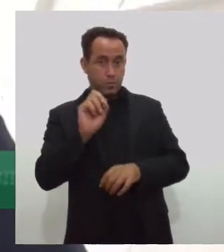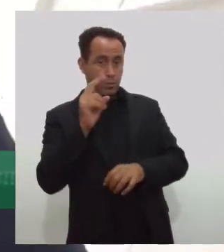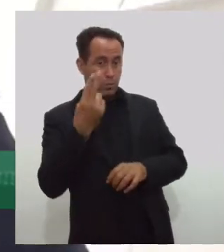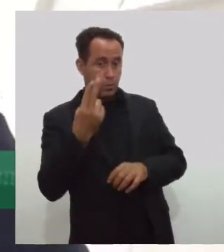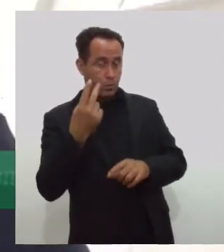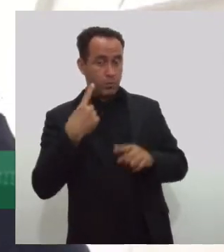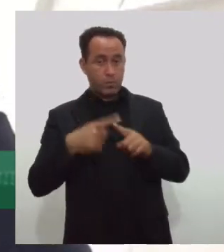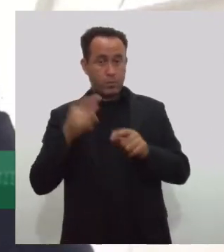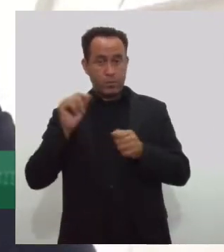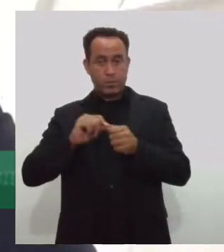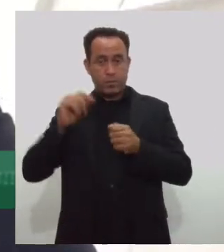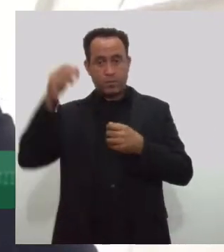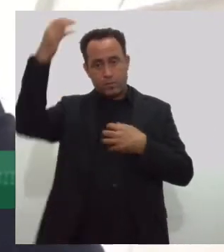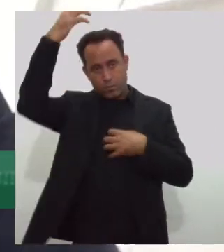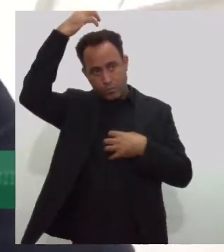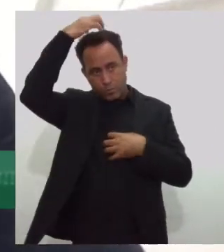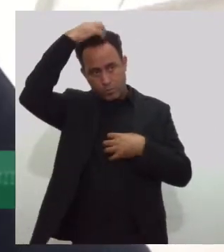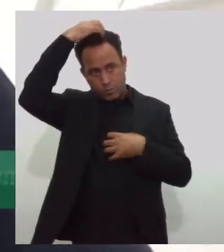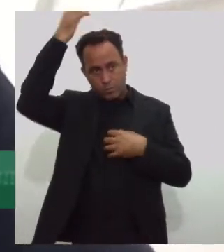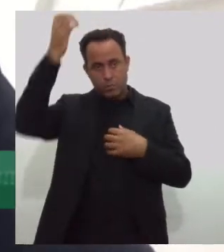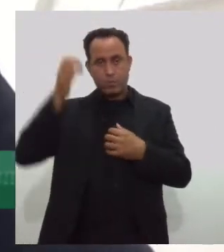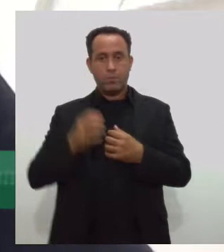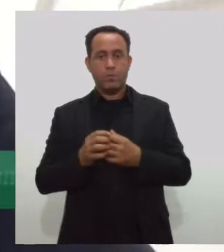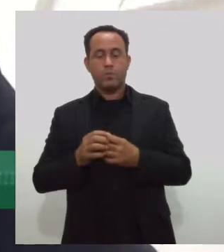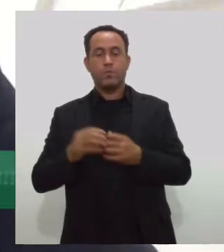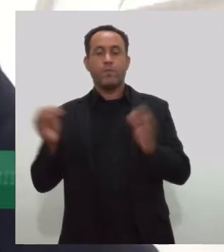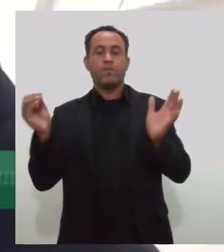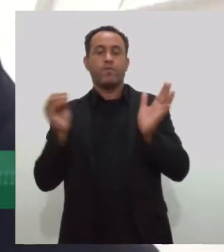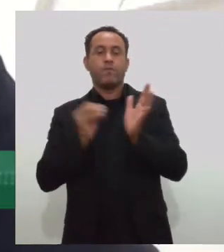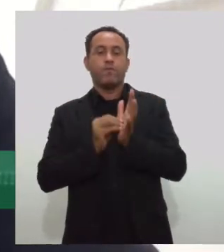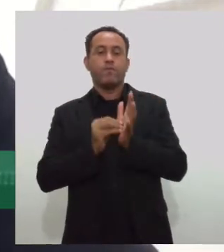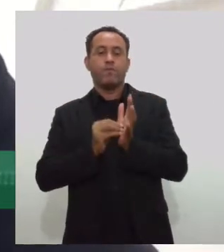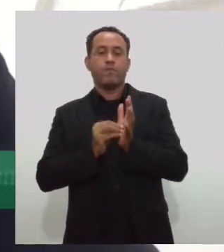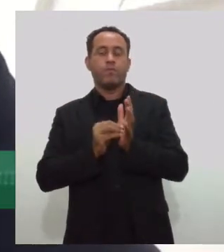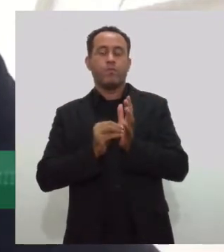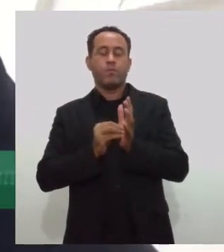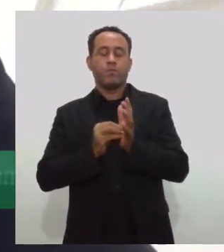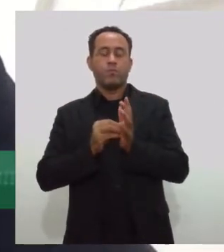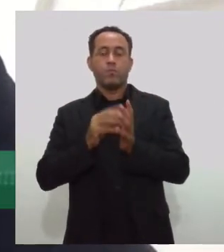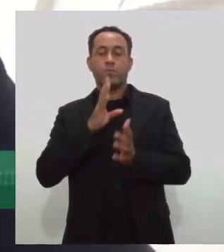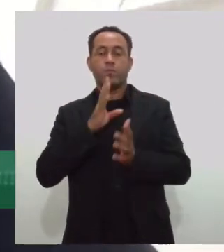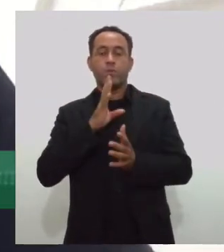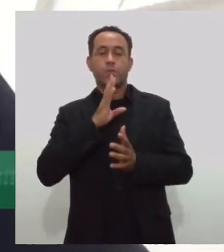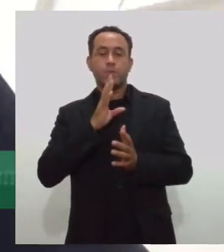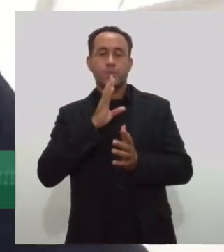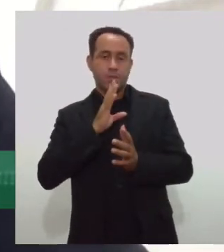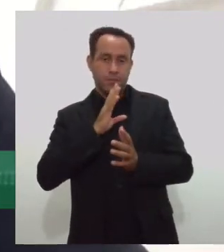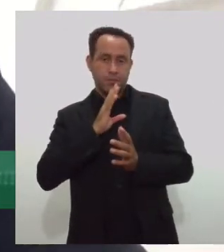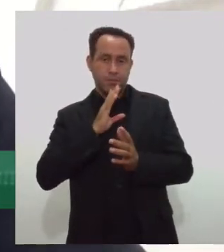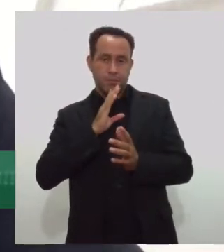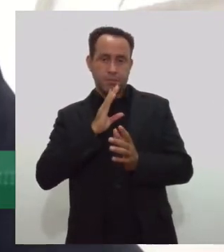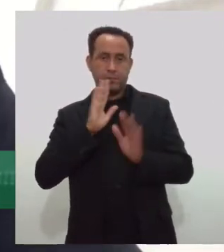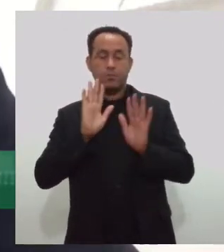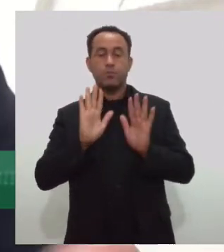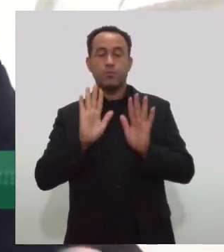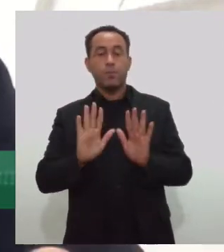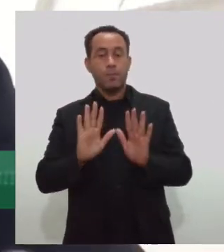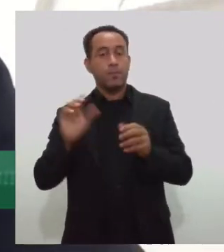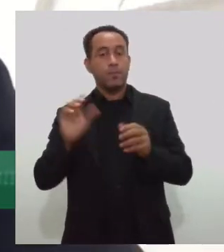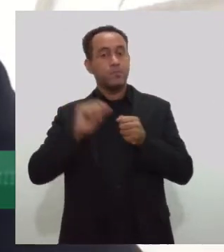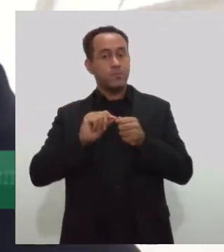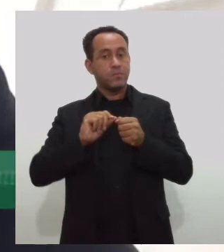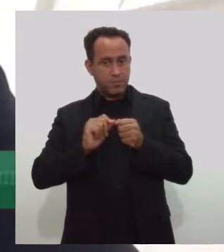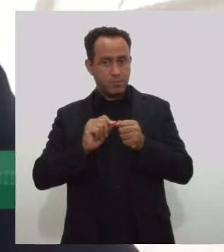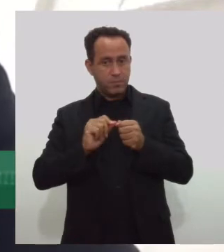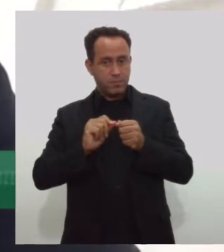com culpa, que significa ausência de intenção direta, porém agiu com